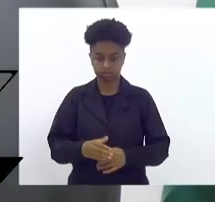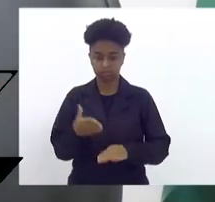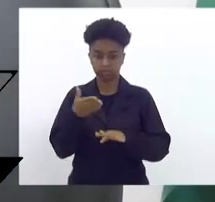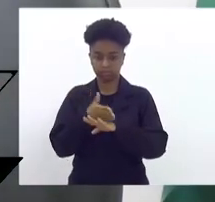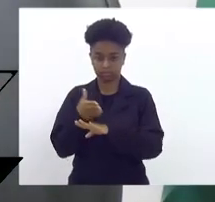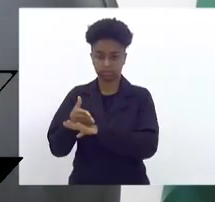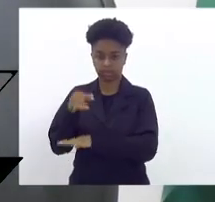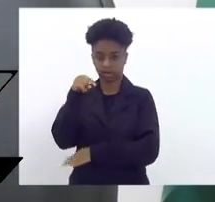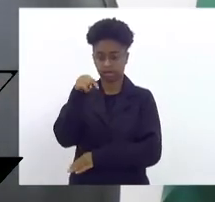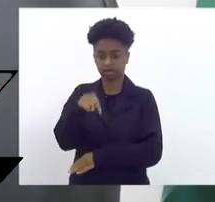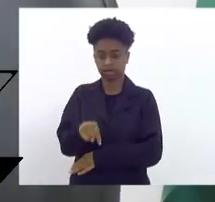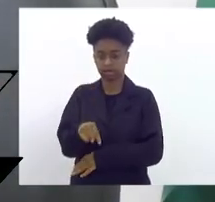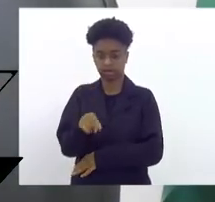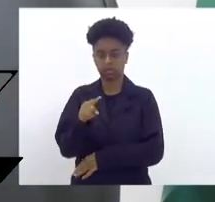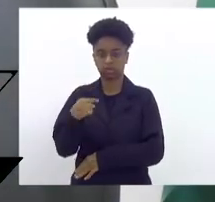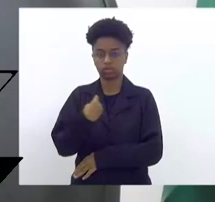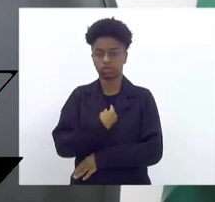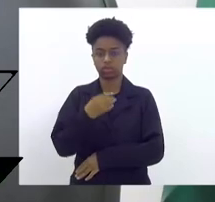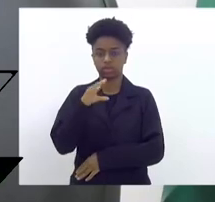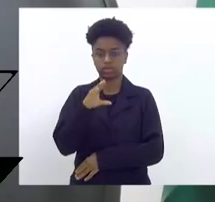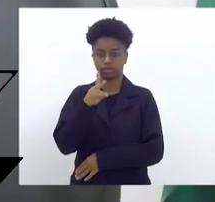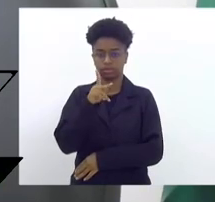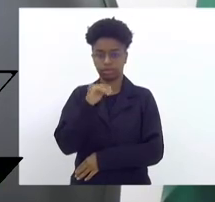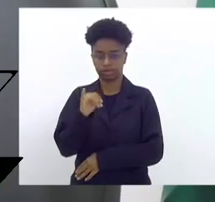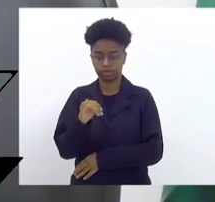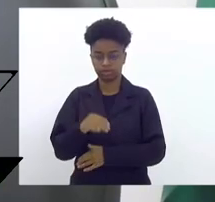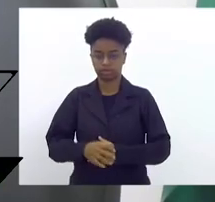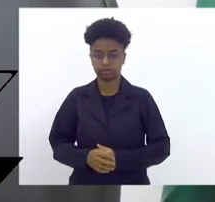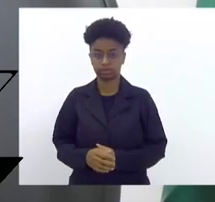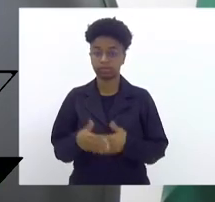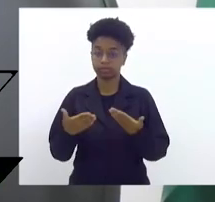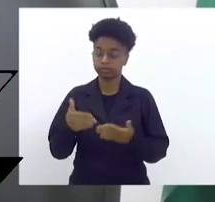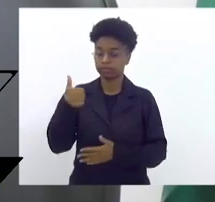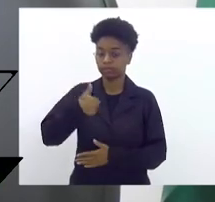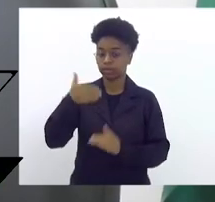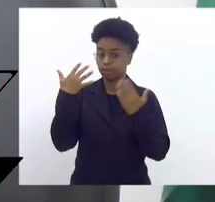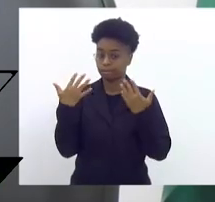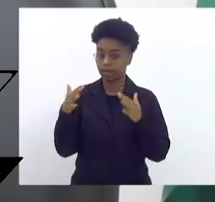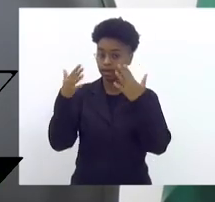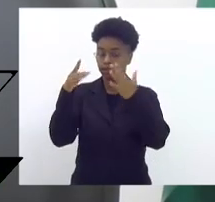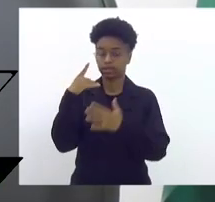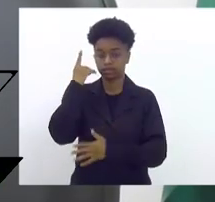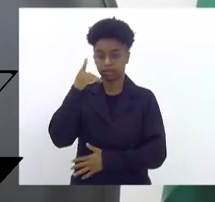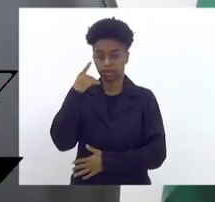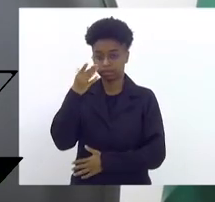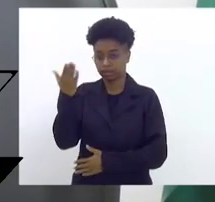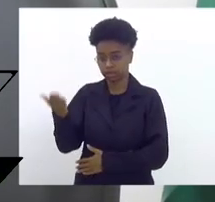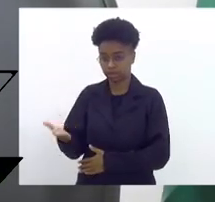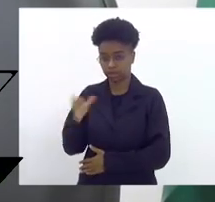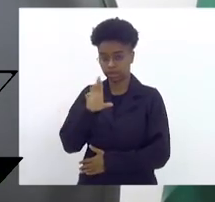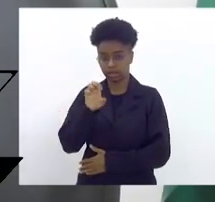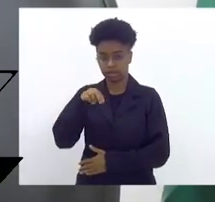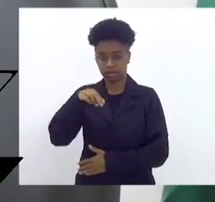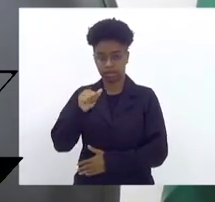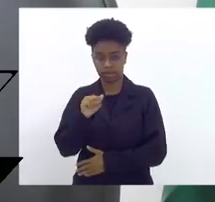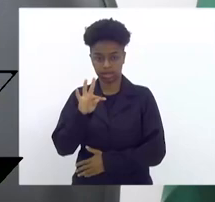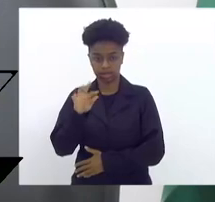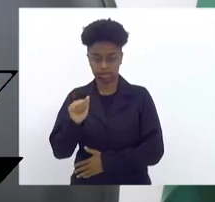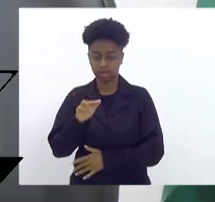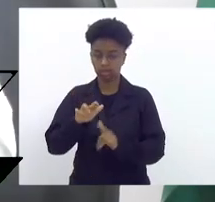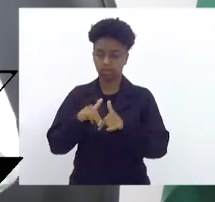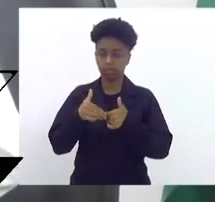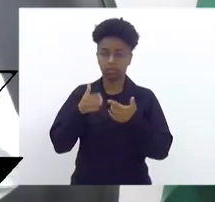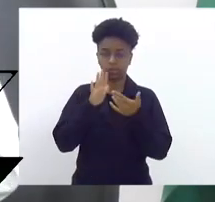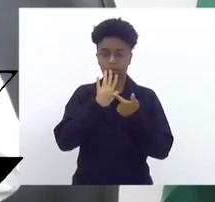participando aqui da nossa cpmi primeiro lugar parabenizar deputada presidenta Renata Souza pela